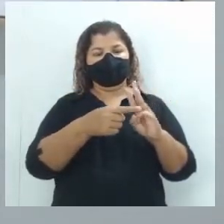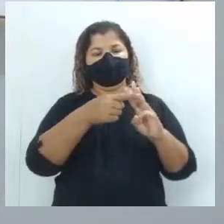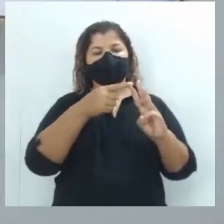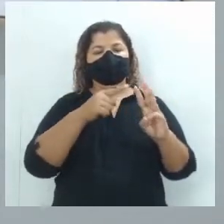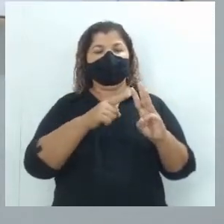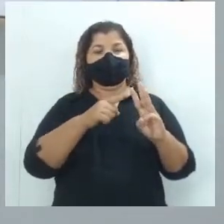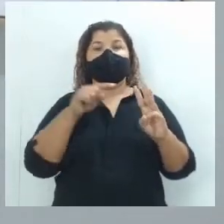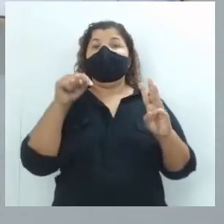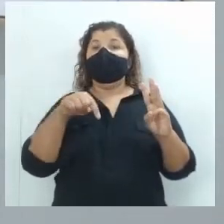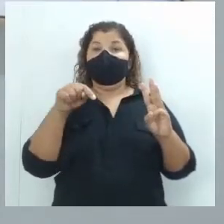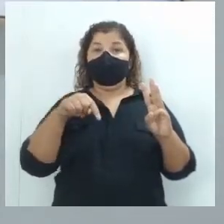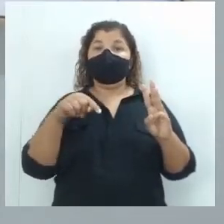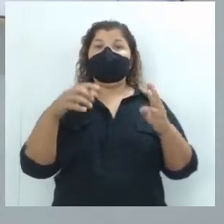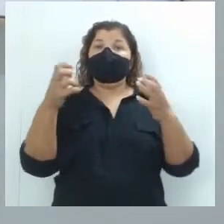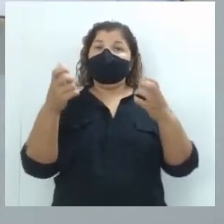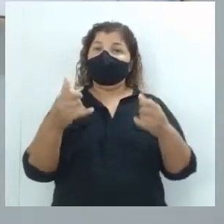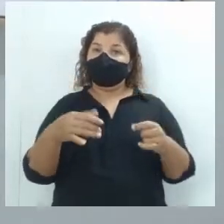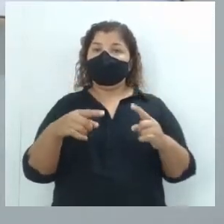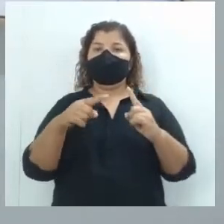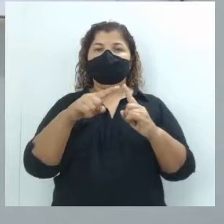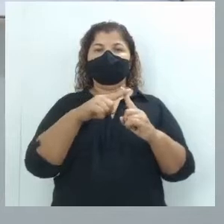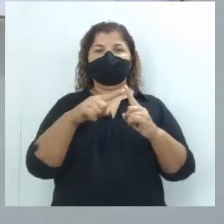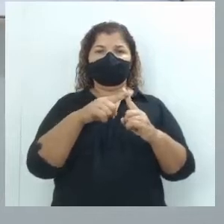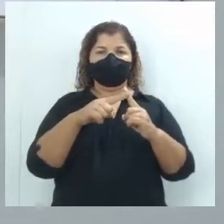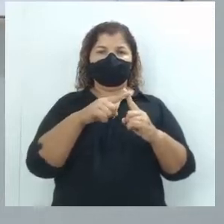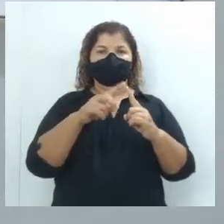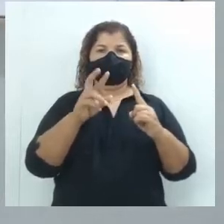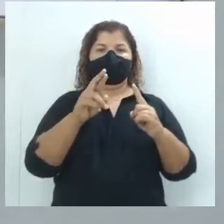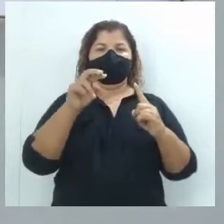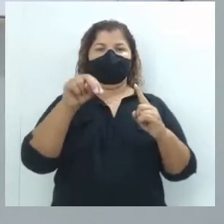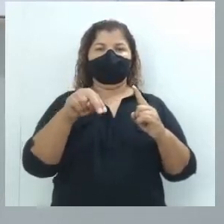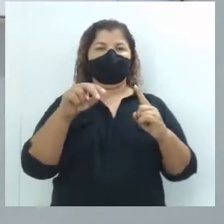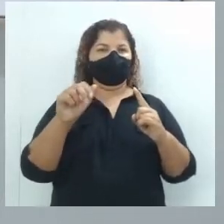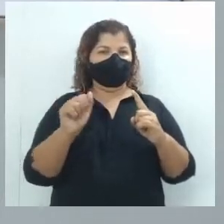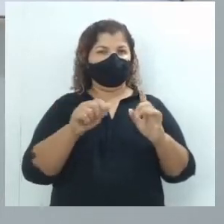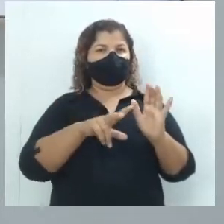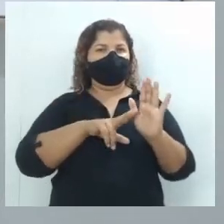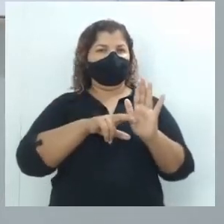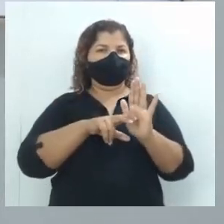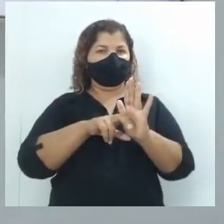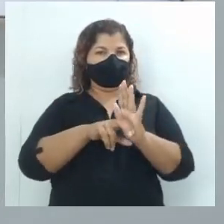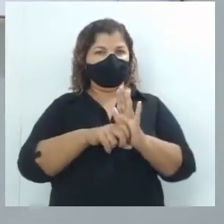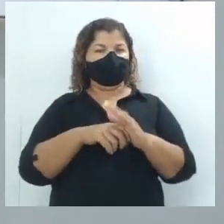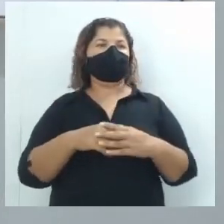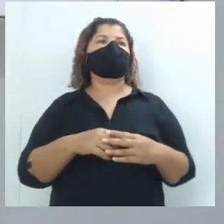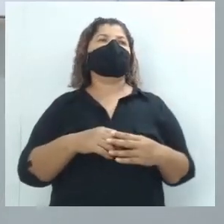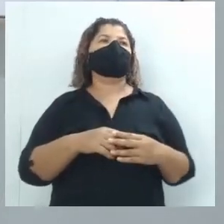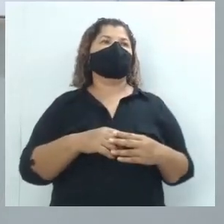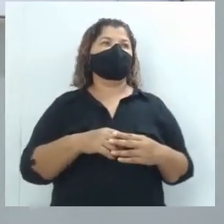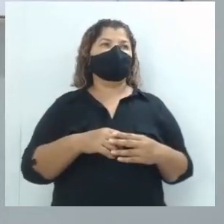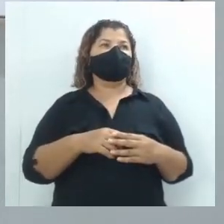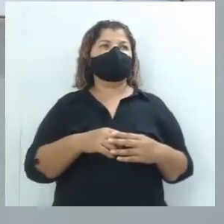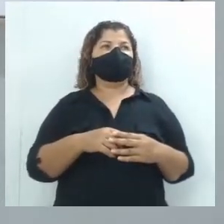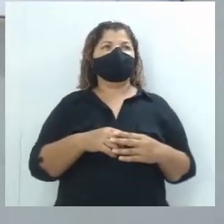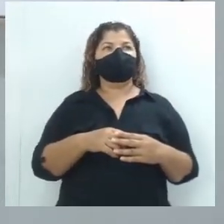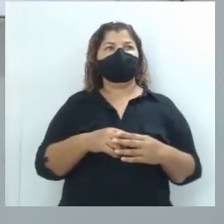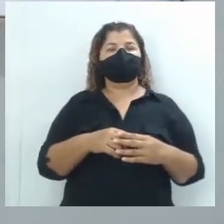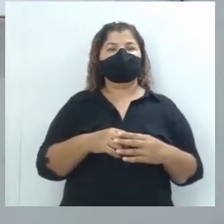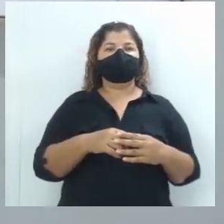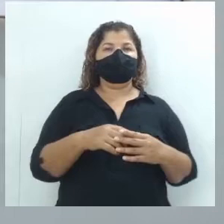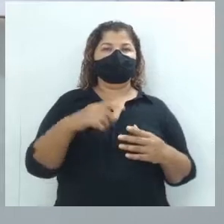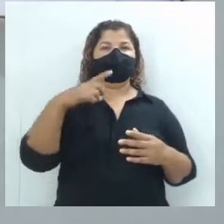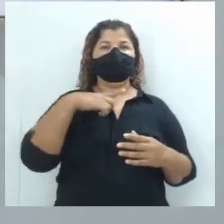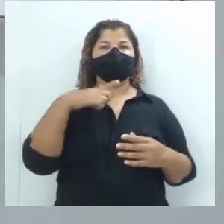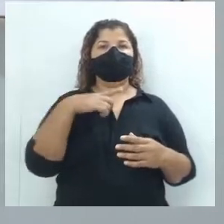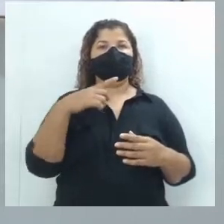RNA positivo primeiro. Se liga. Quando o vírus tem um material genético, o RNA, e você diz que esse vírus